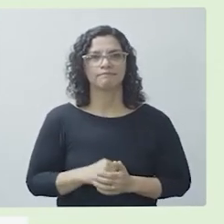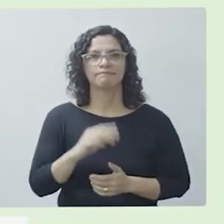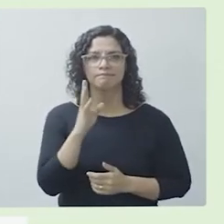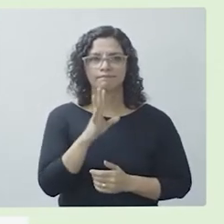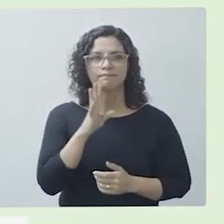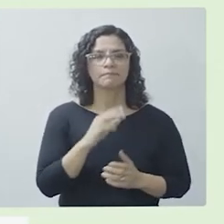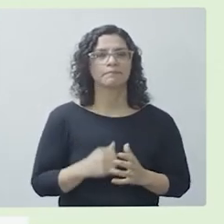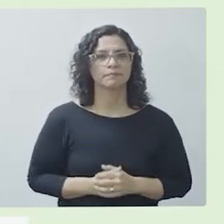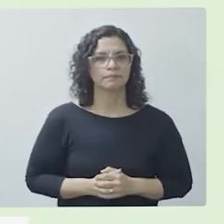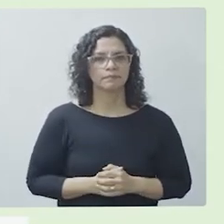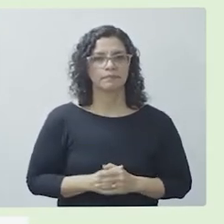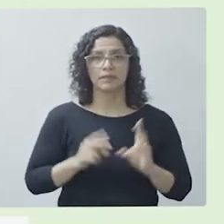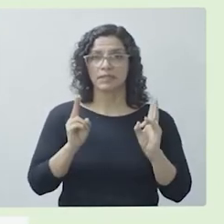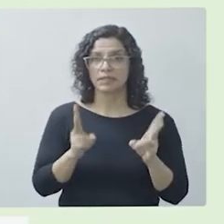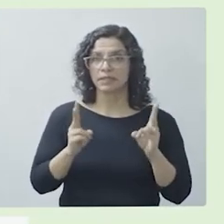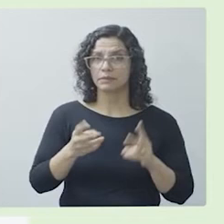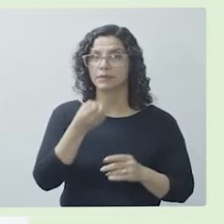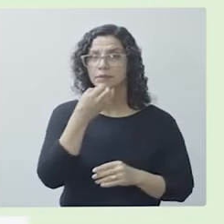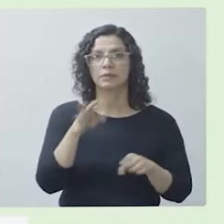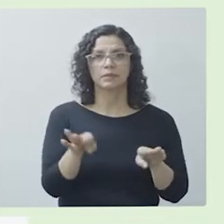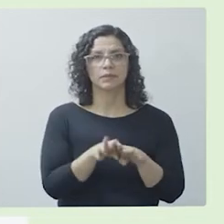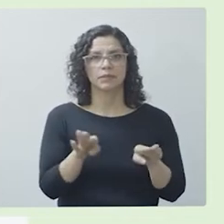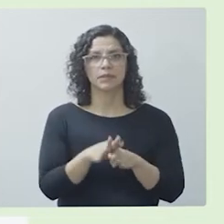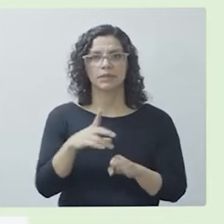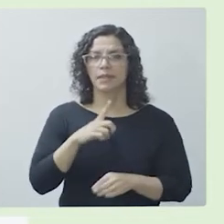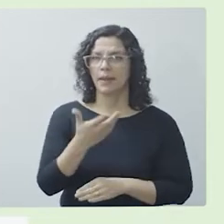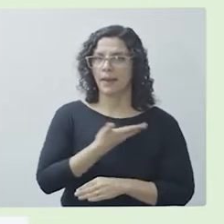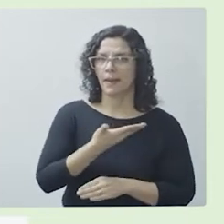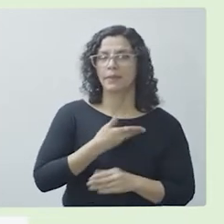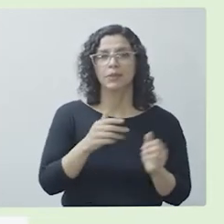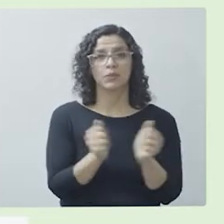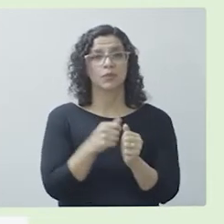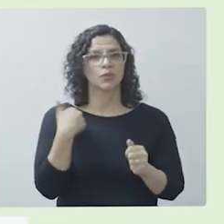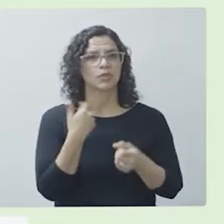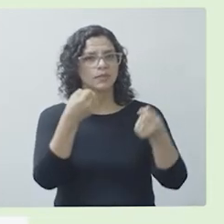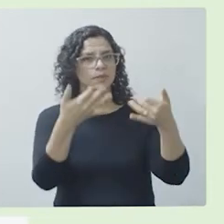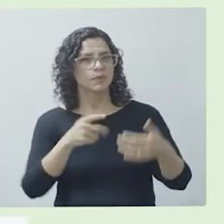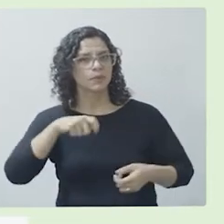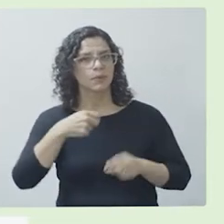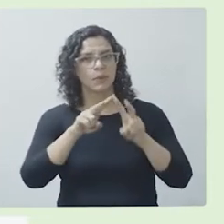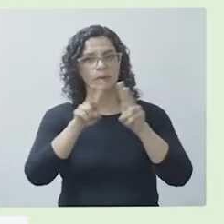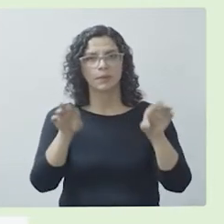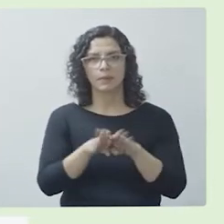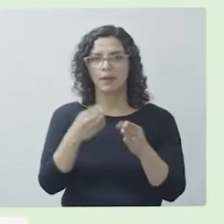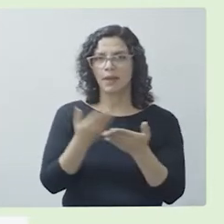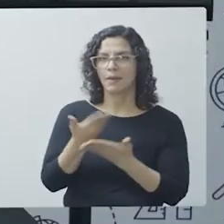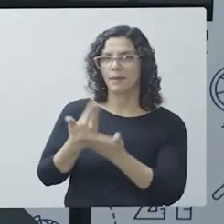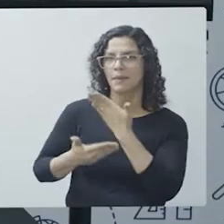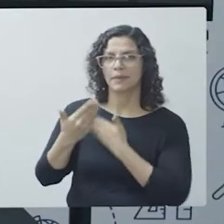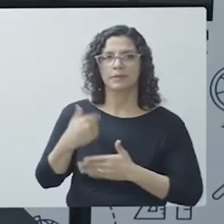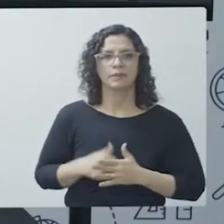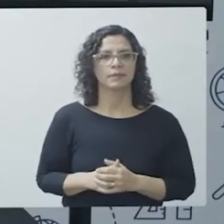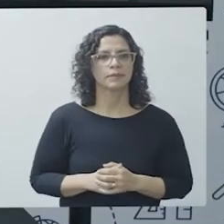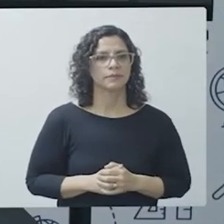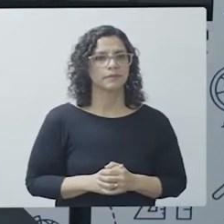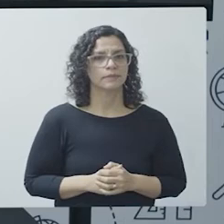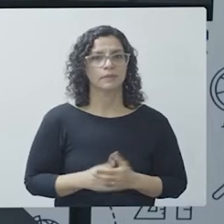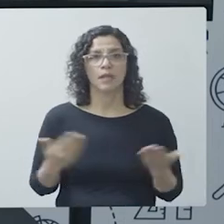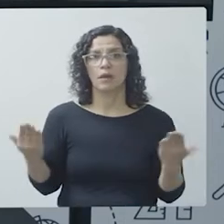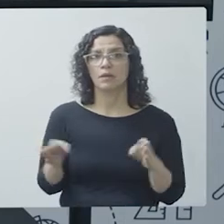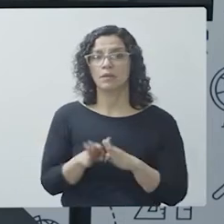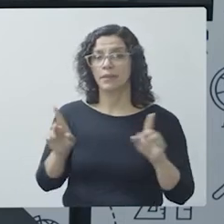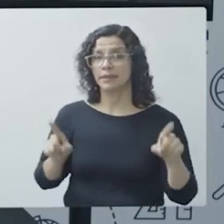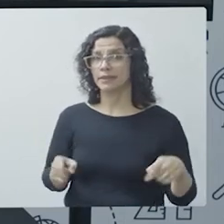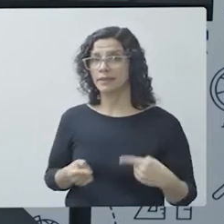joia! Sempre muito bom termos amigos. Nós já falamos sobre isso na aula anterior.